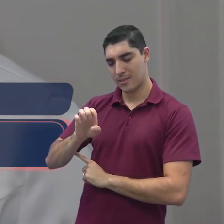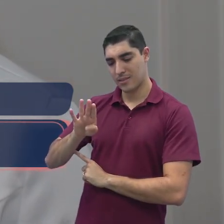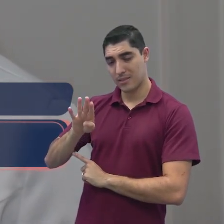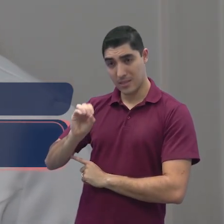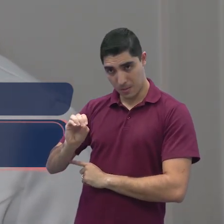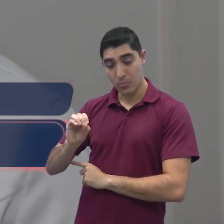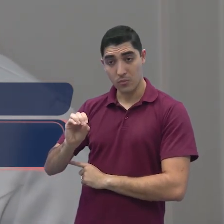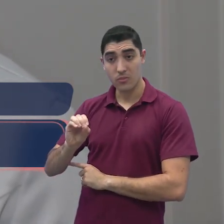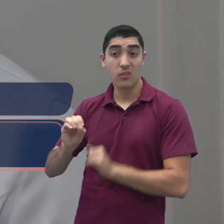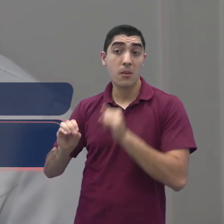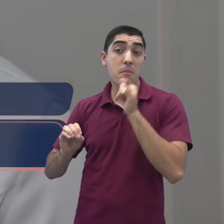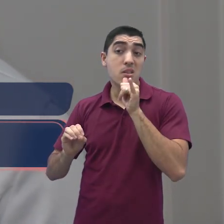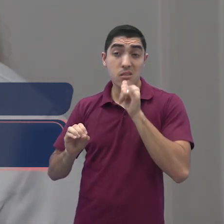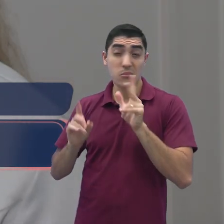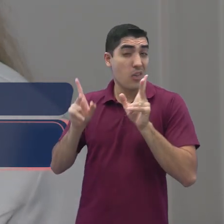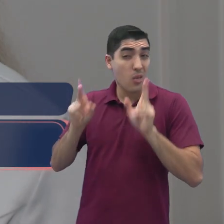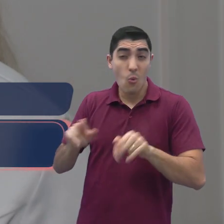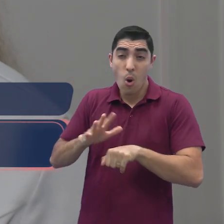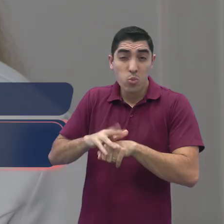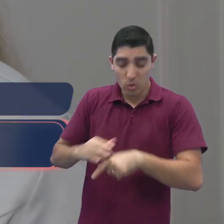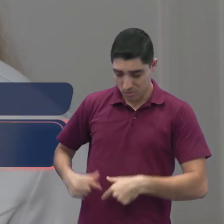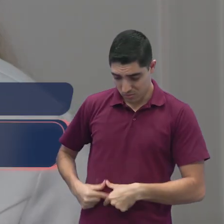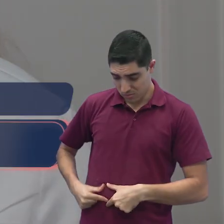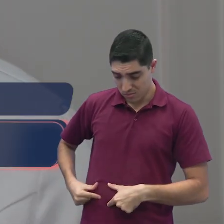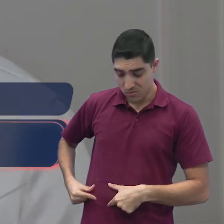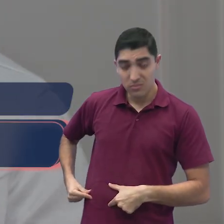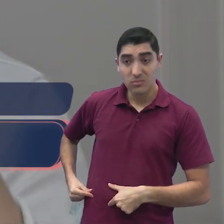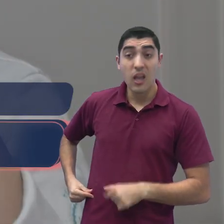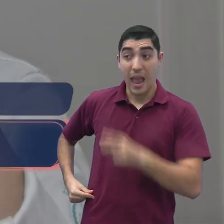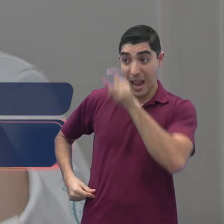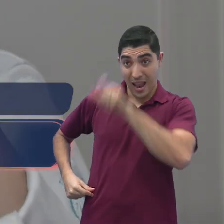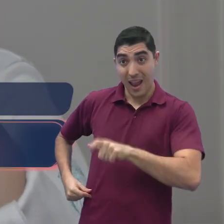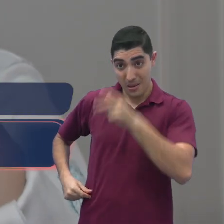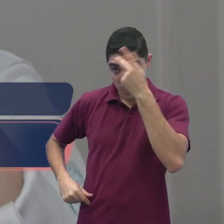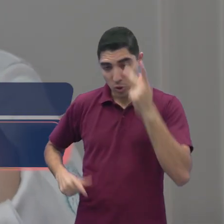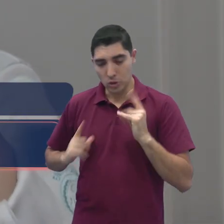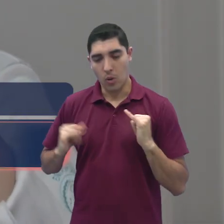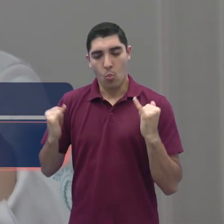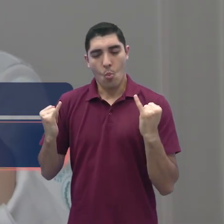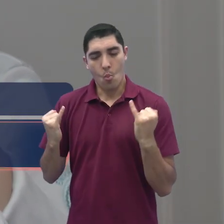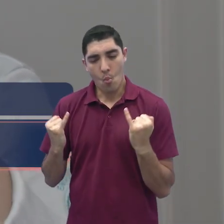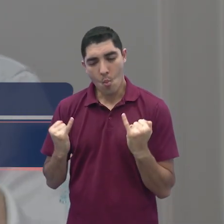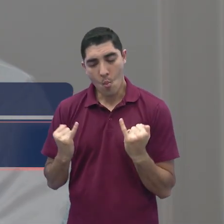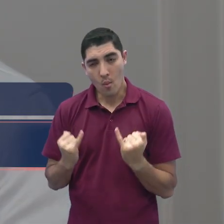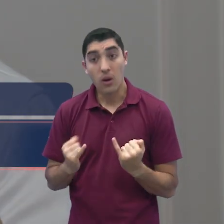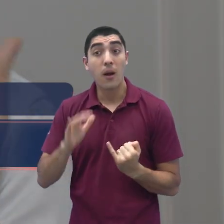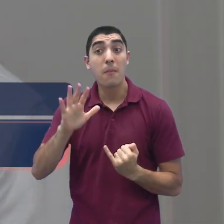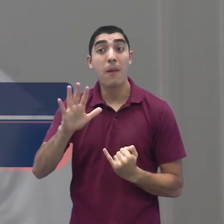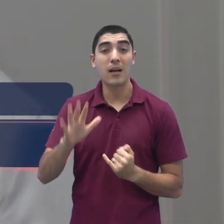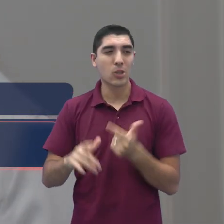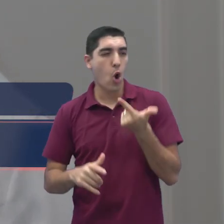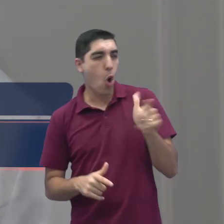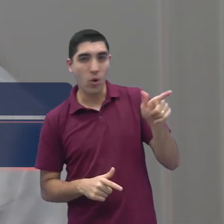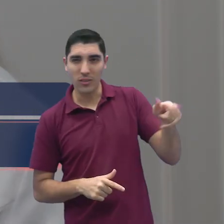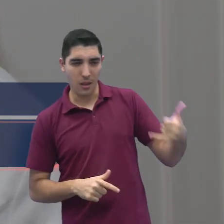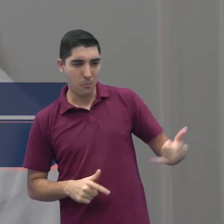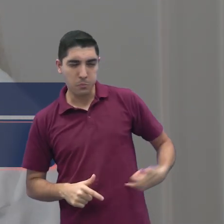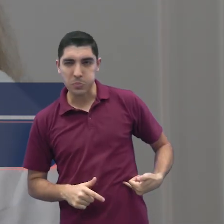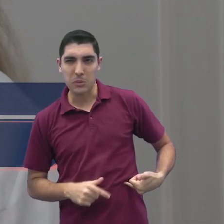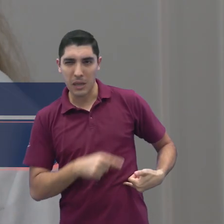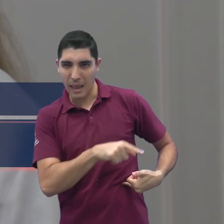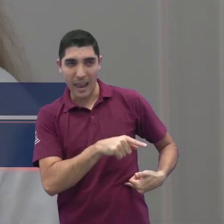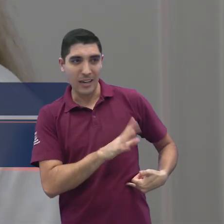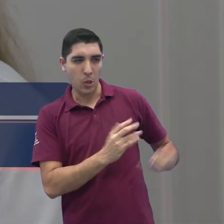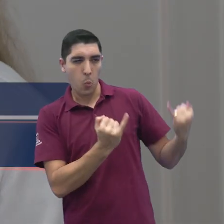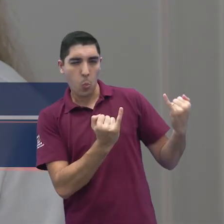usa a medicação, a incidência de pancreatite foi a mesma, foi aumentada porque a pessoa está emagrecendo, mas não foi mais do que a pessoa